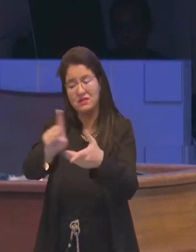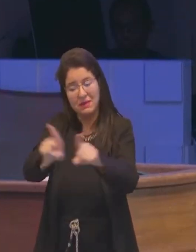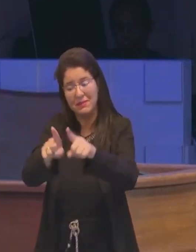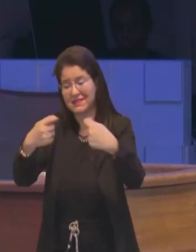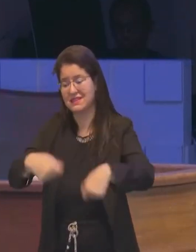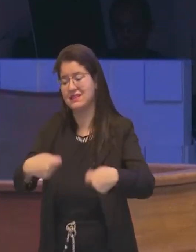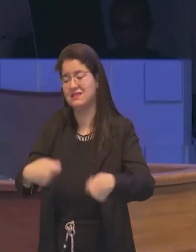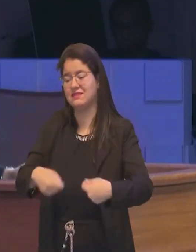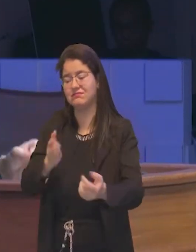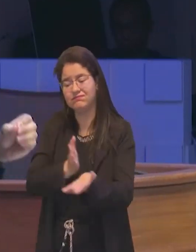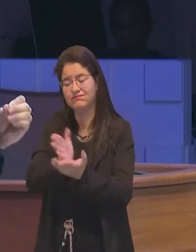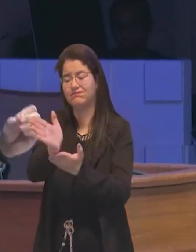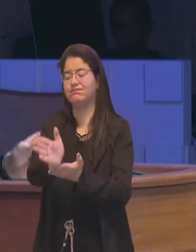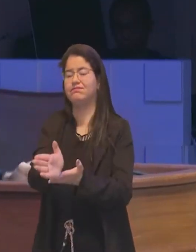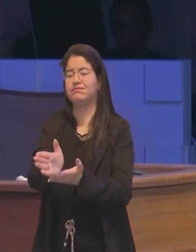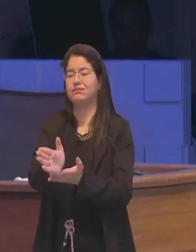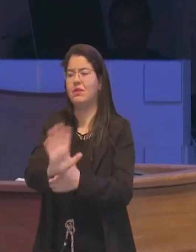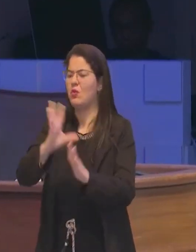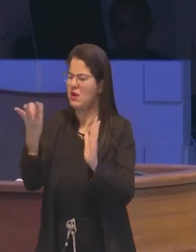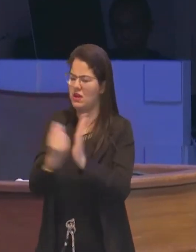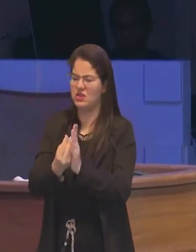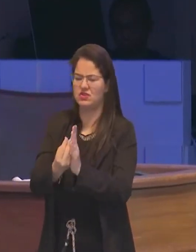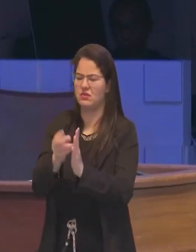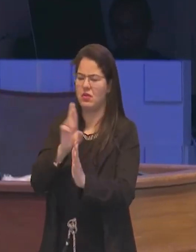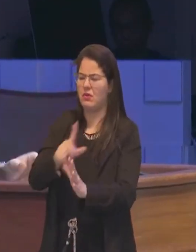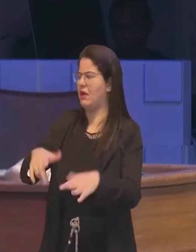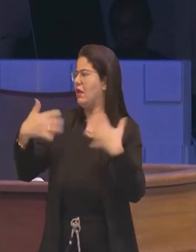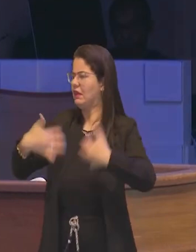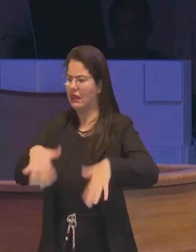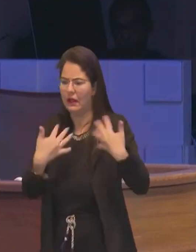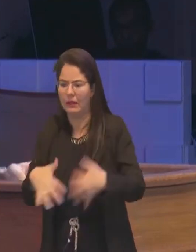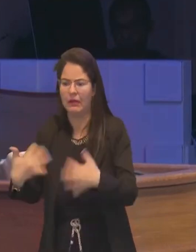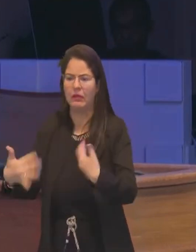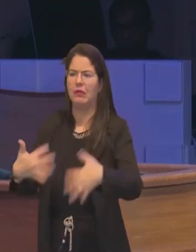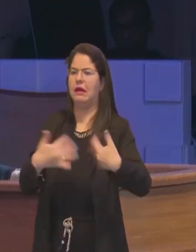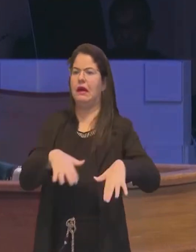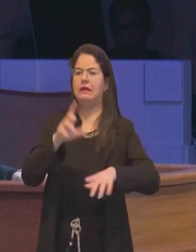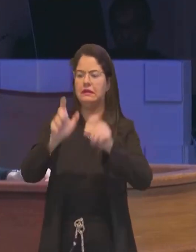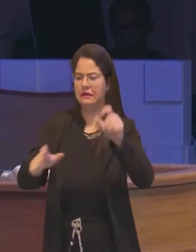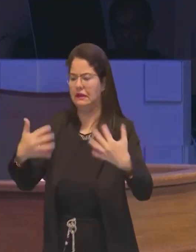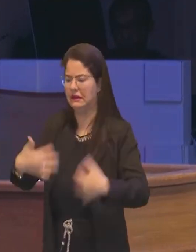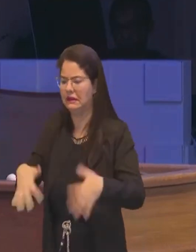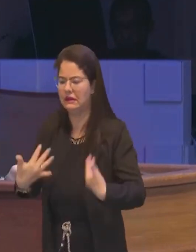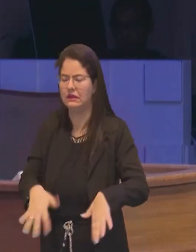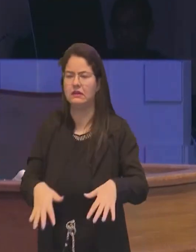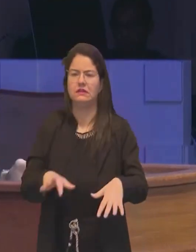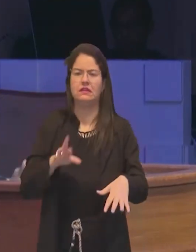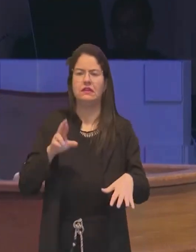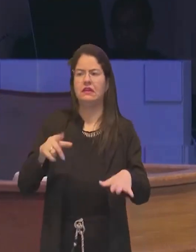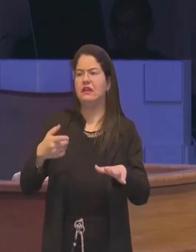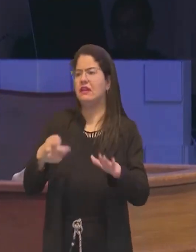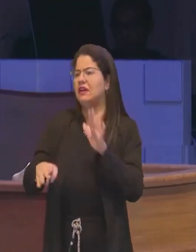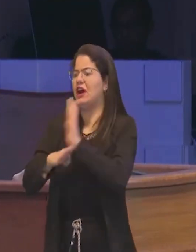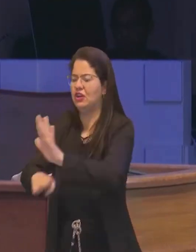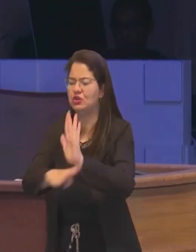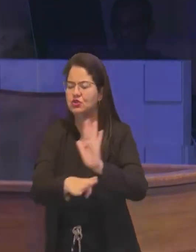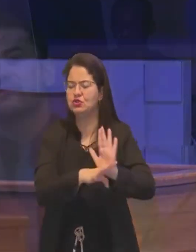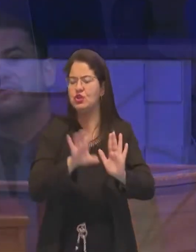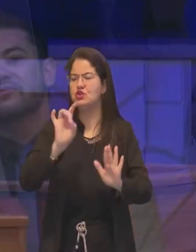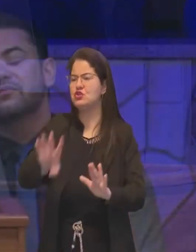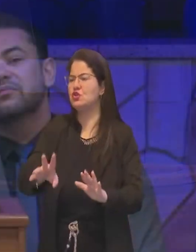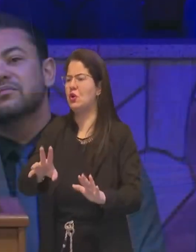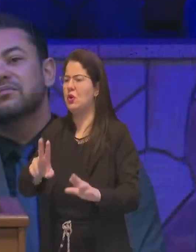Uma igreja que não vive apavorada, irmãos. Uma igreja que não faz suas boas ações por medo de um carrasco